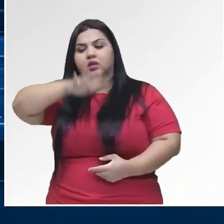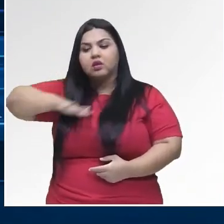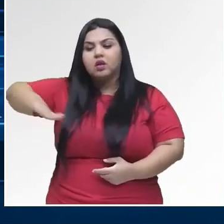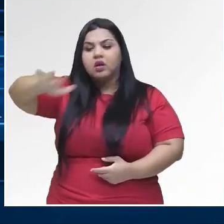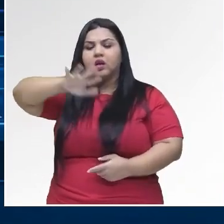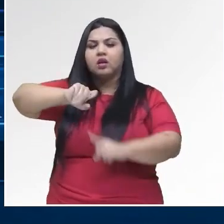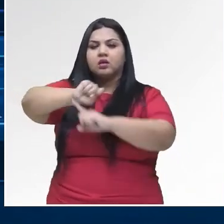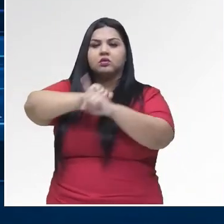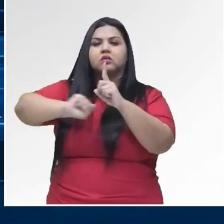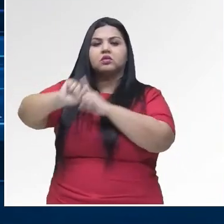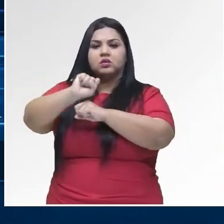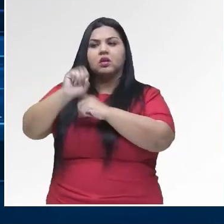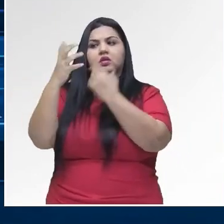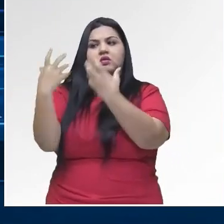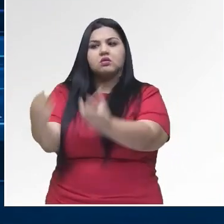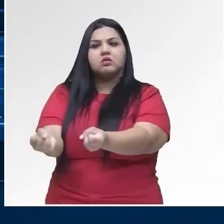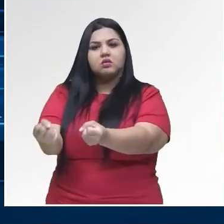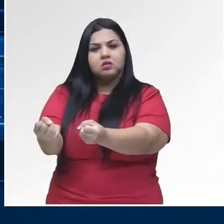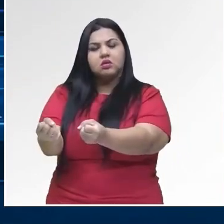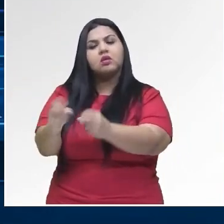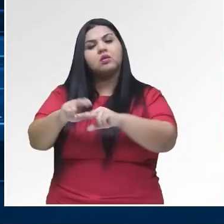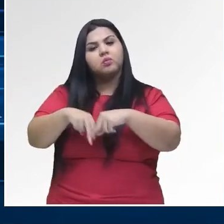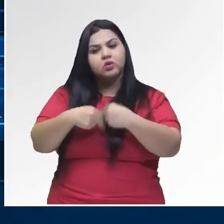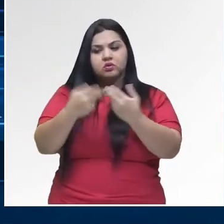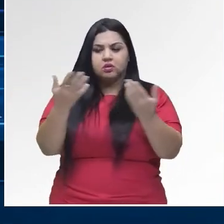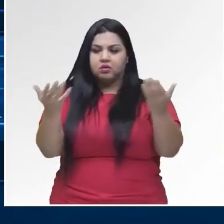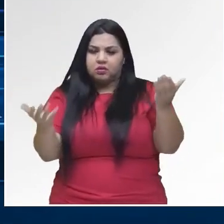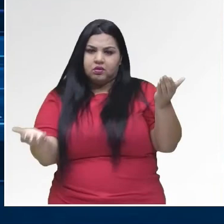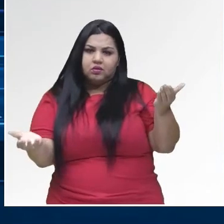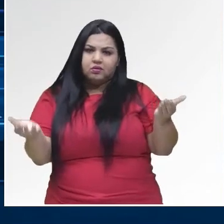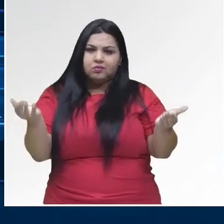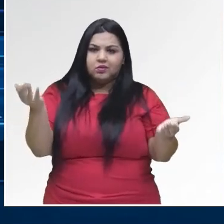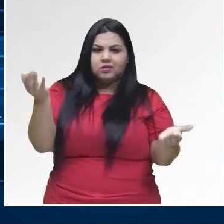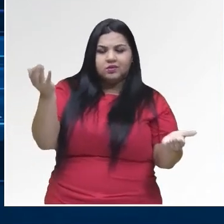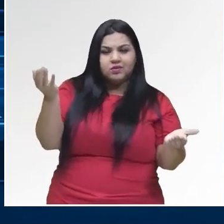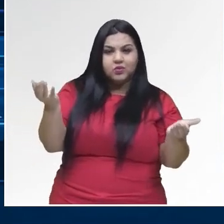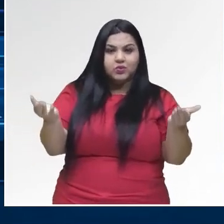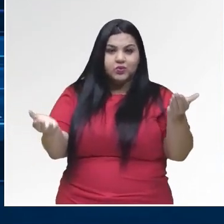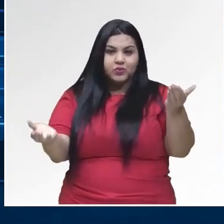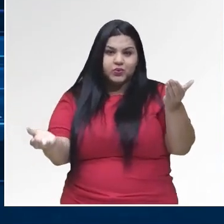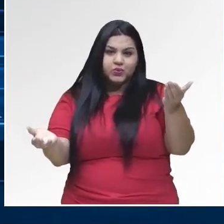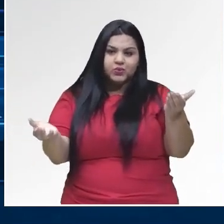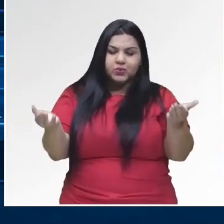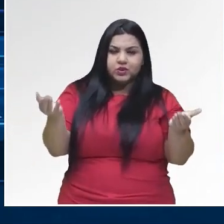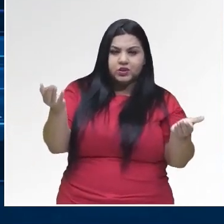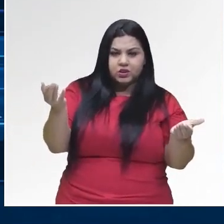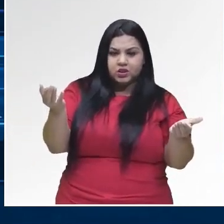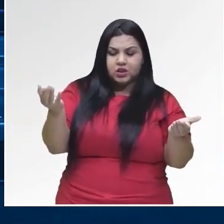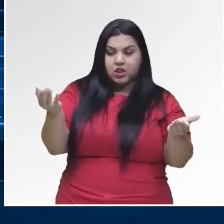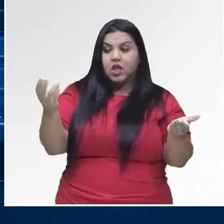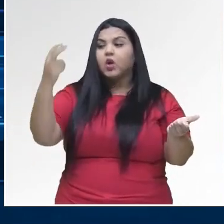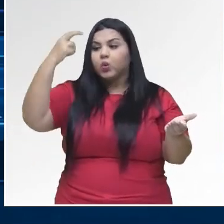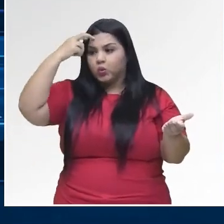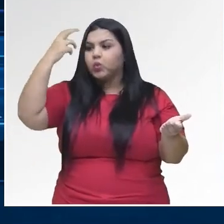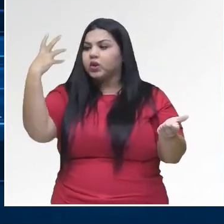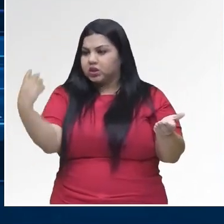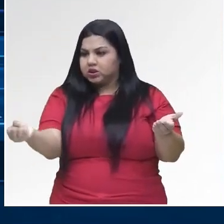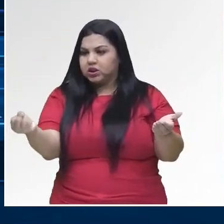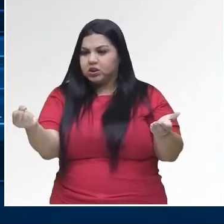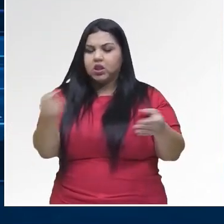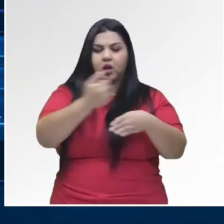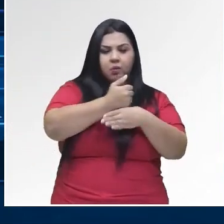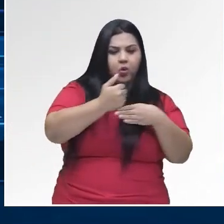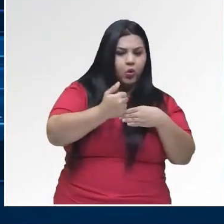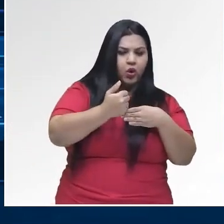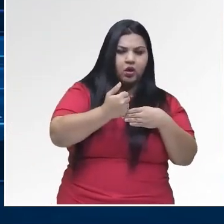sociedade aceita. É por isso que é um peso, né, em duas medidas na balança. A minha cultura aceita a moral,